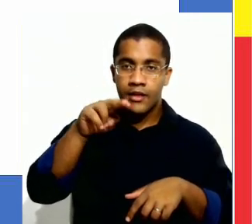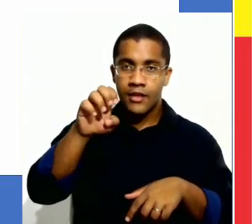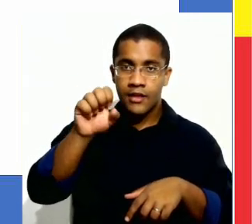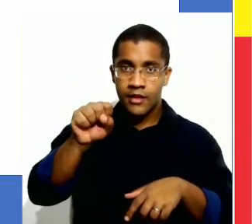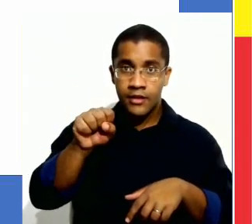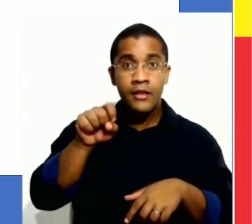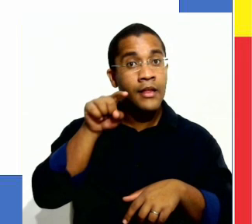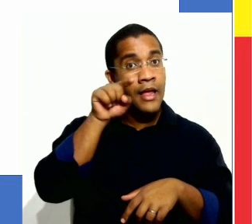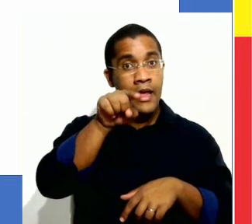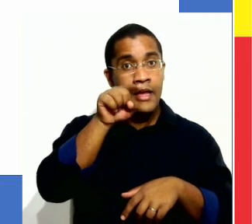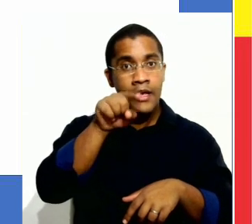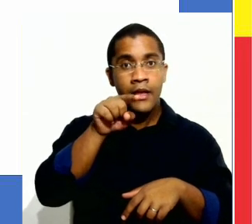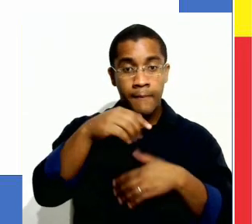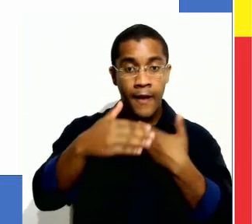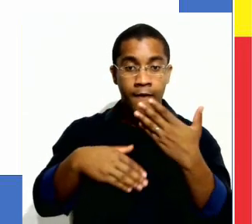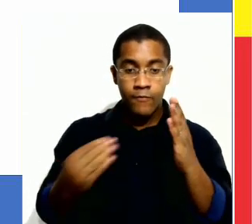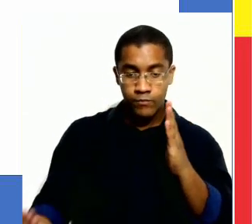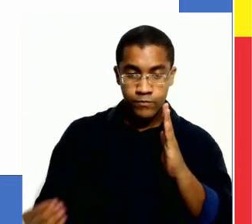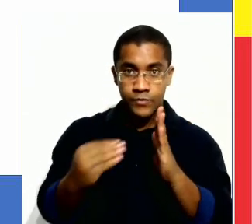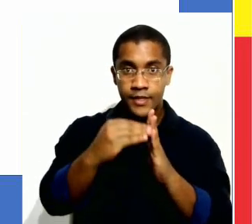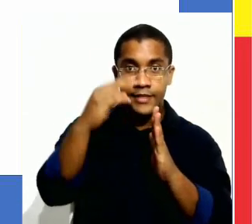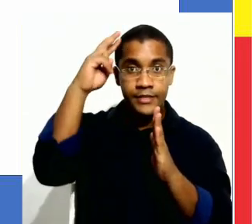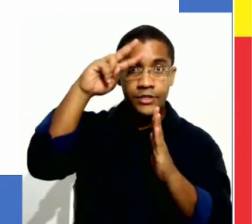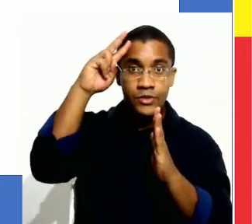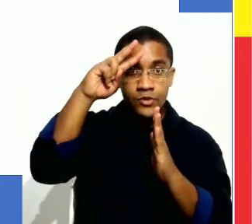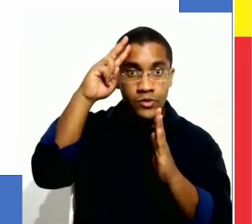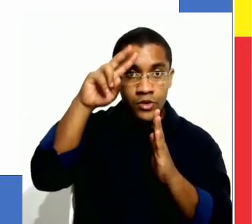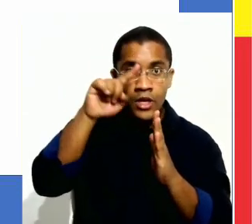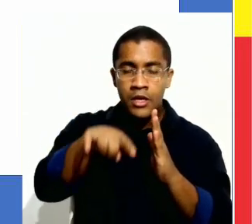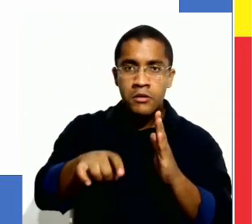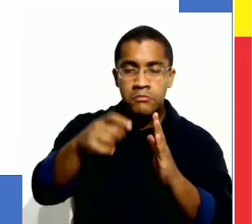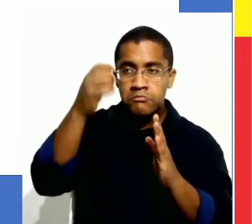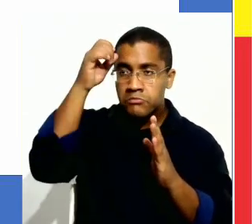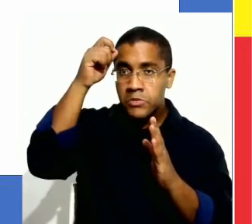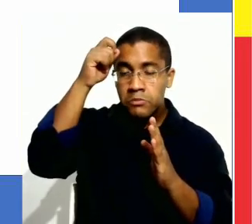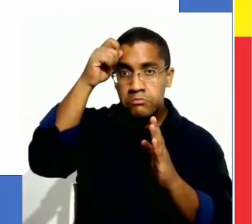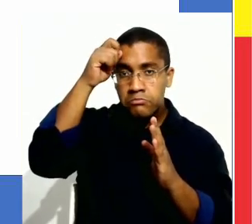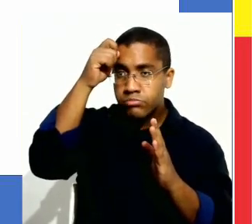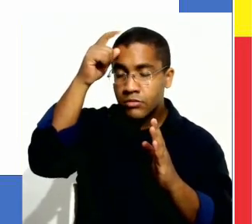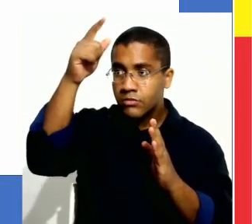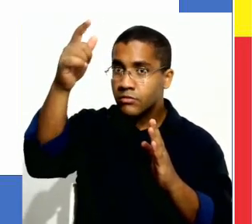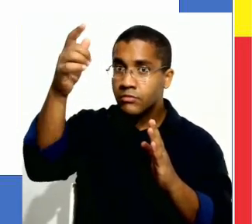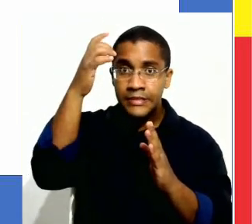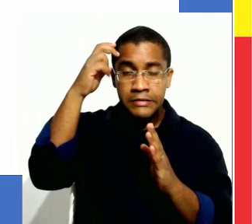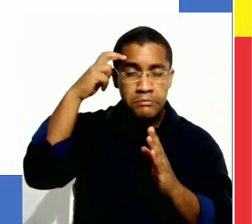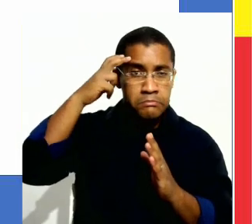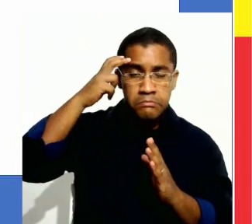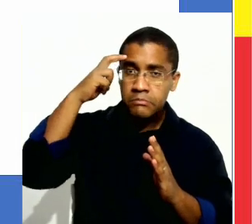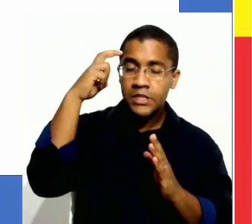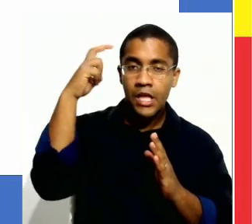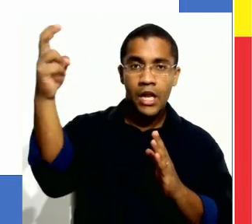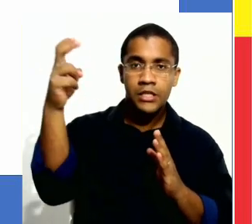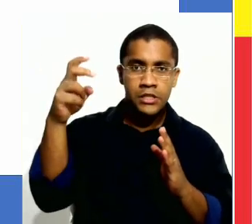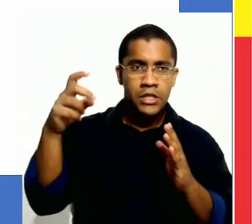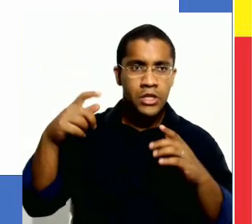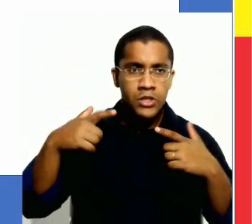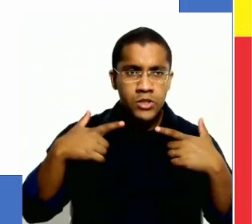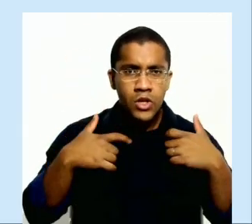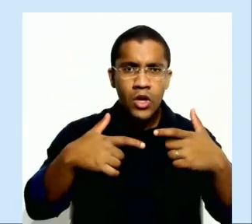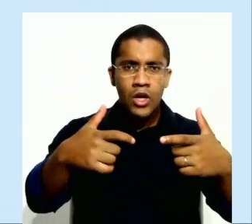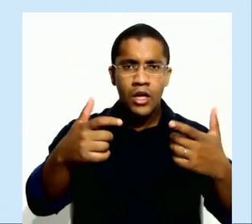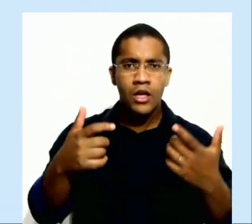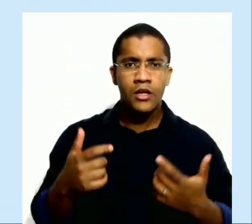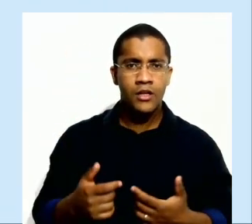entraria para a história como um dos maiores gênios militares de todos os